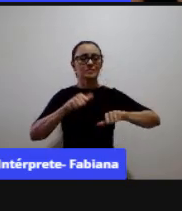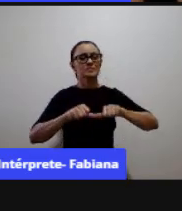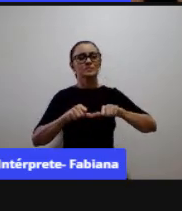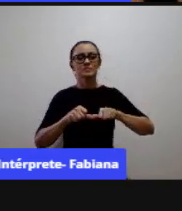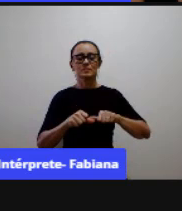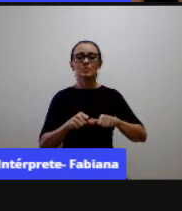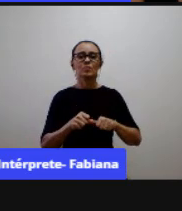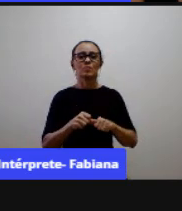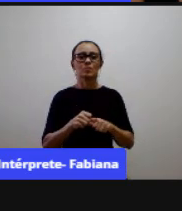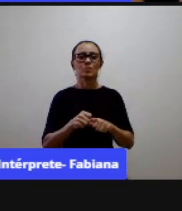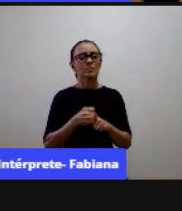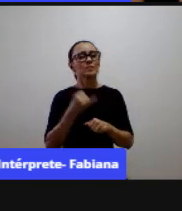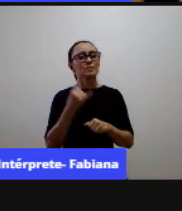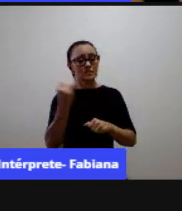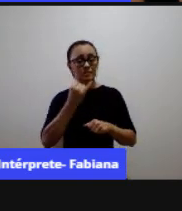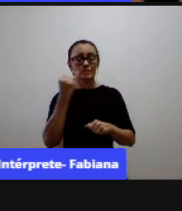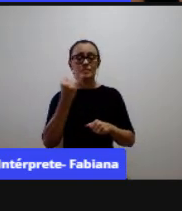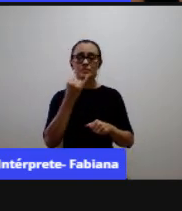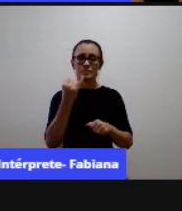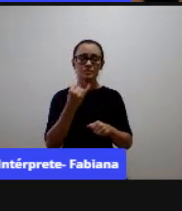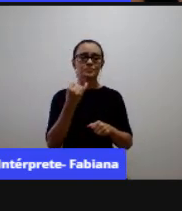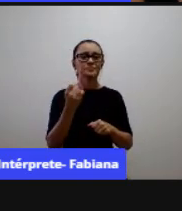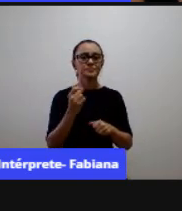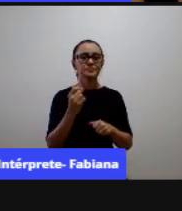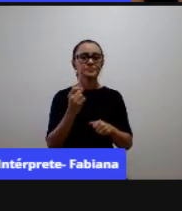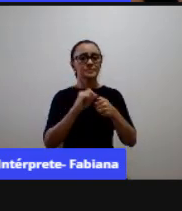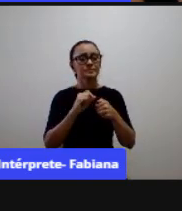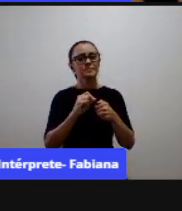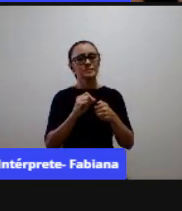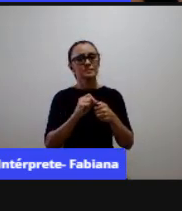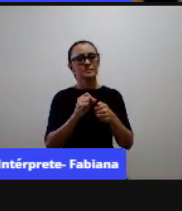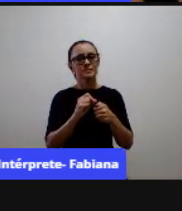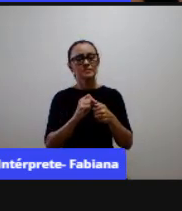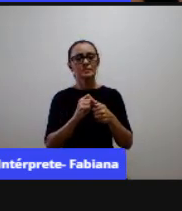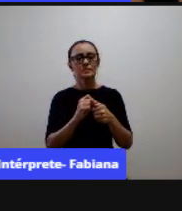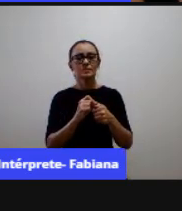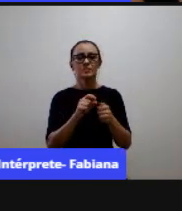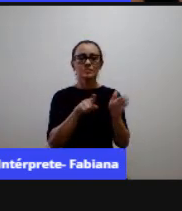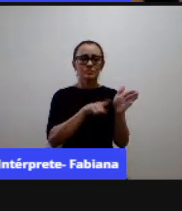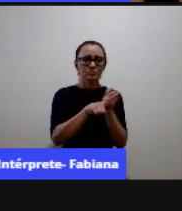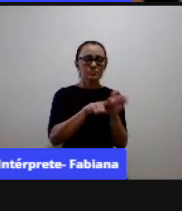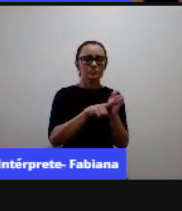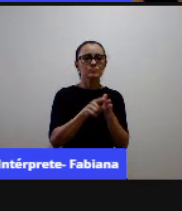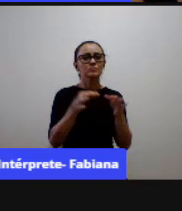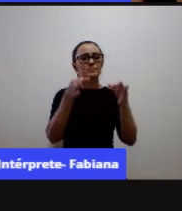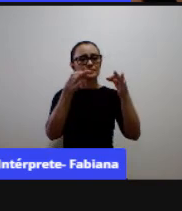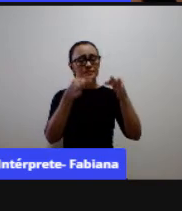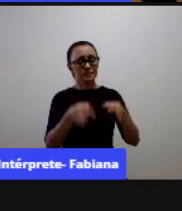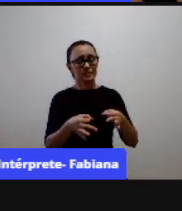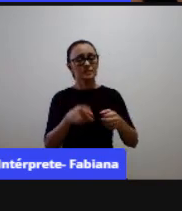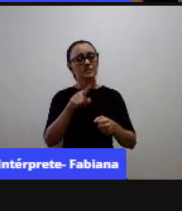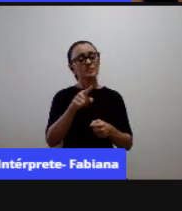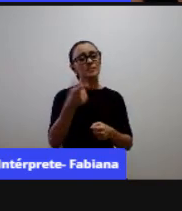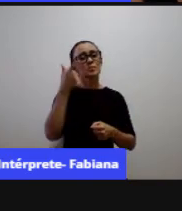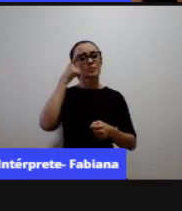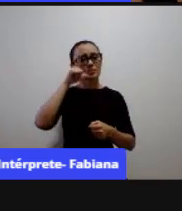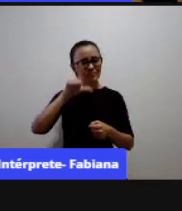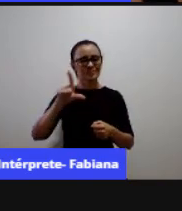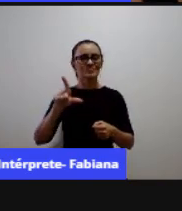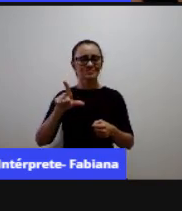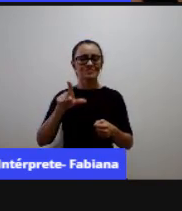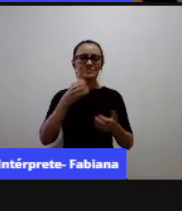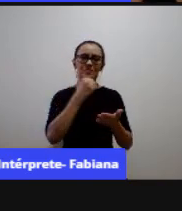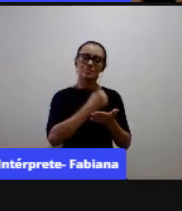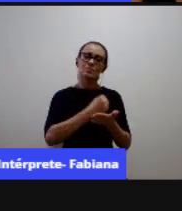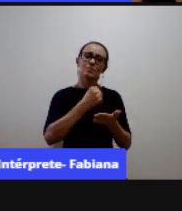anamnese, seja sondagem, né? Porque, tendo em vista essa situação, você vai, então, conseguir construir o seu